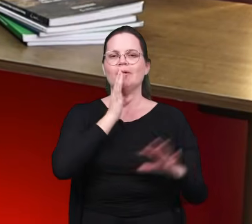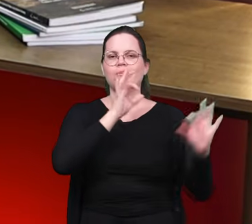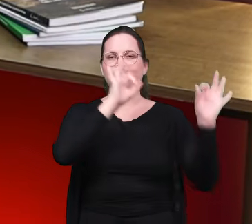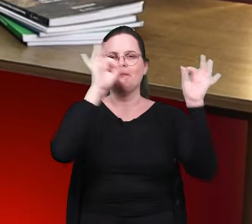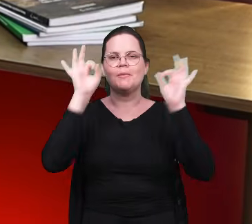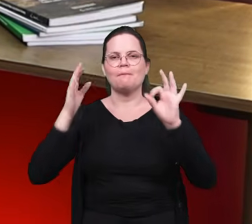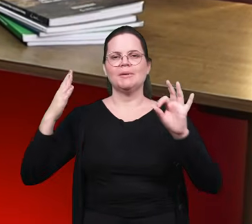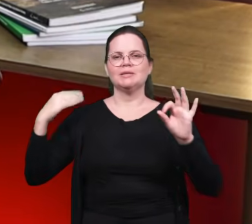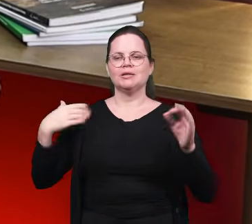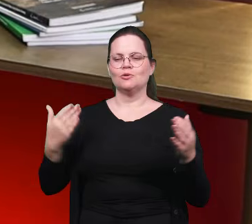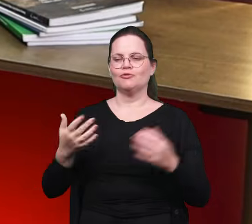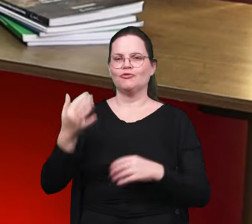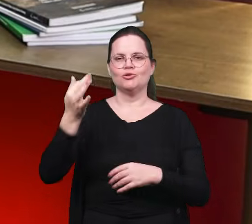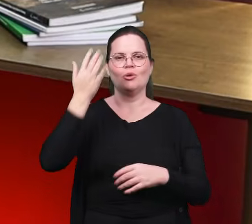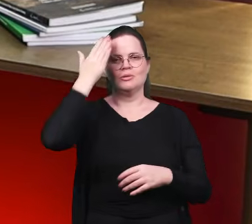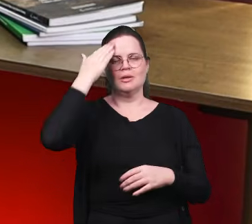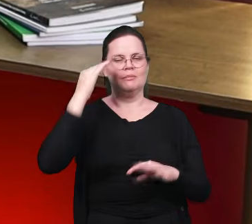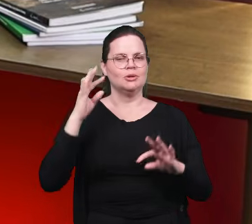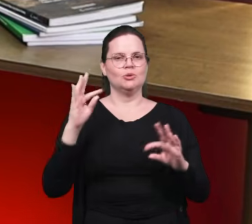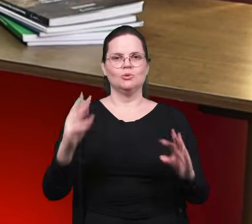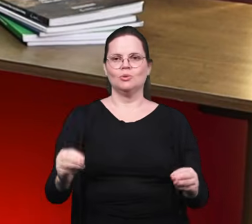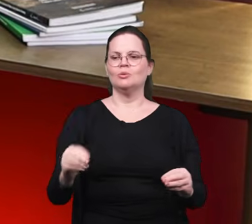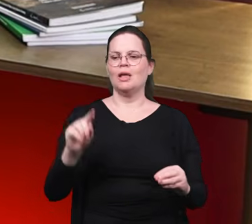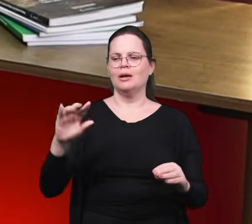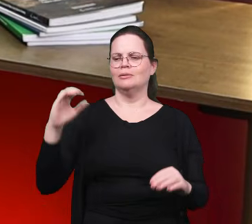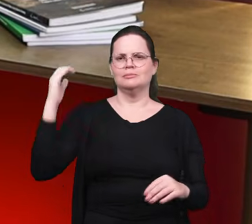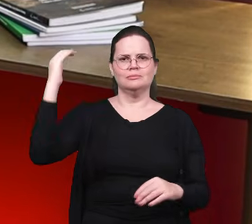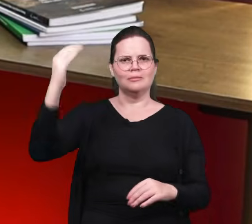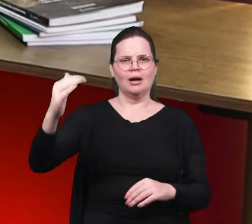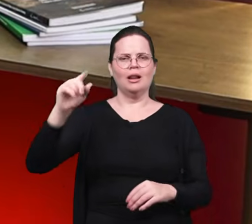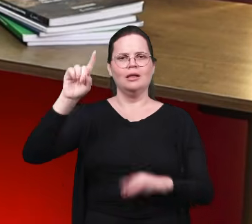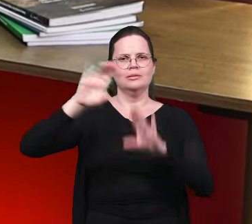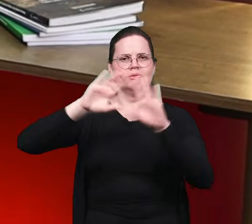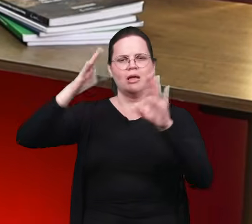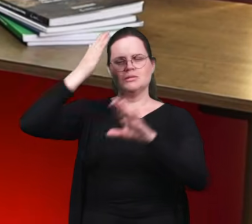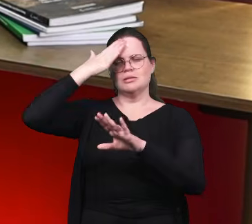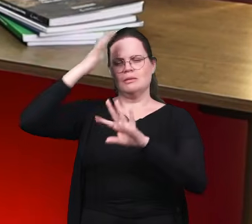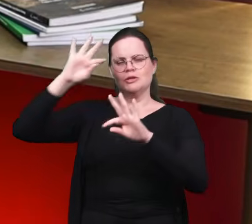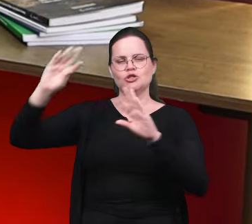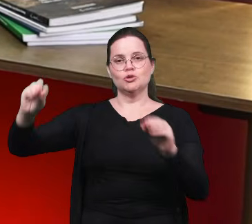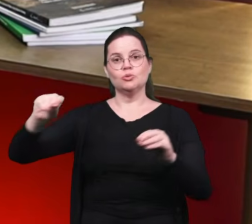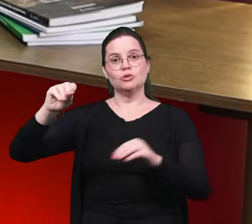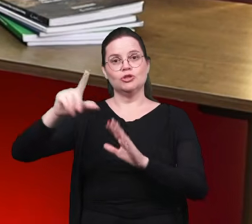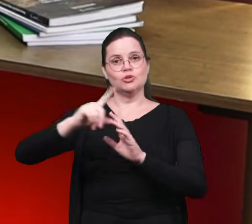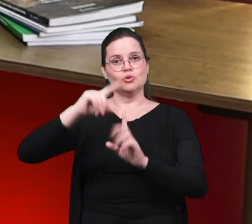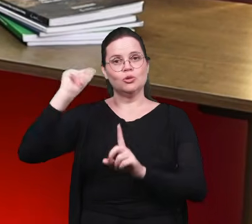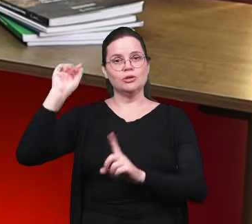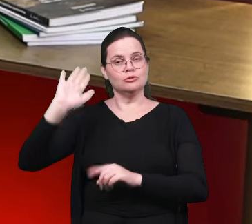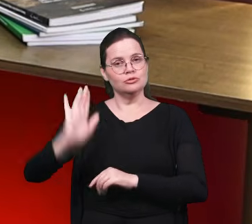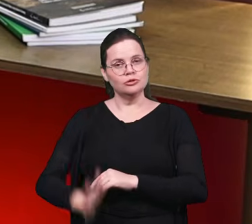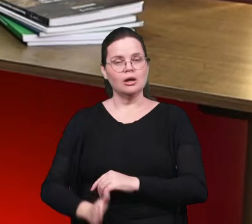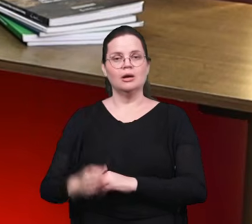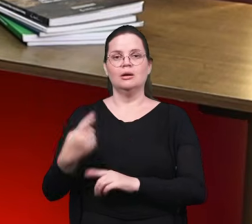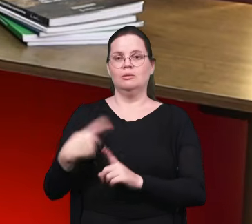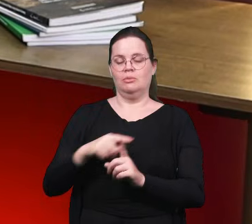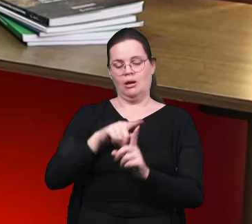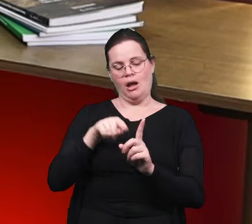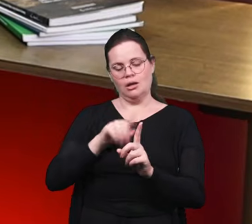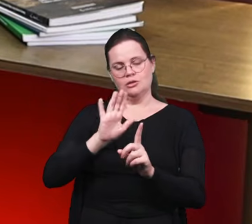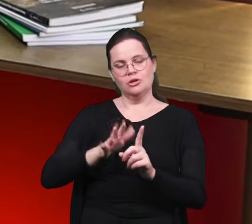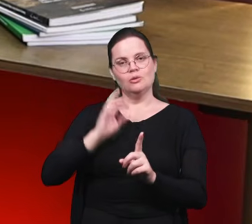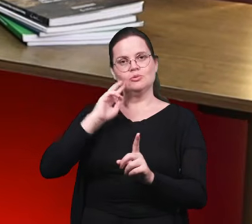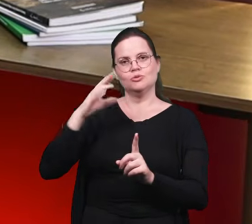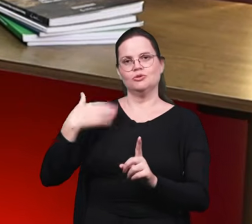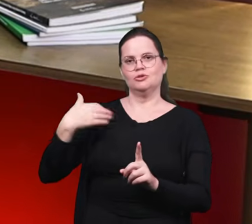segundo a sua soberania, a escolha que vem desde a eternidade. Desde o ventre o Senhor nos escolhe. Então